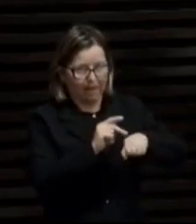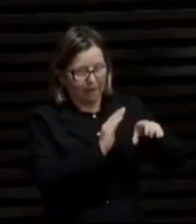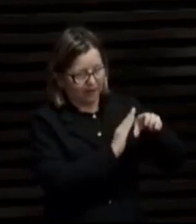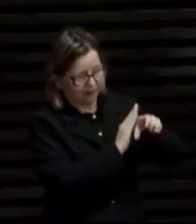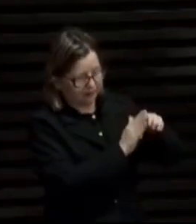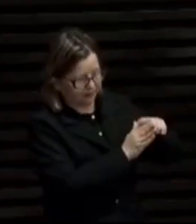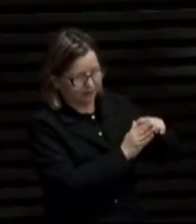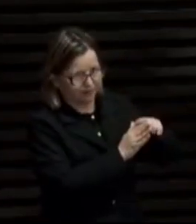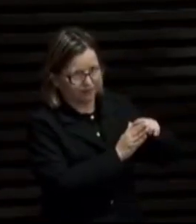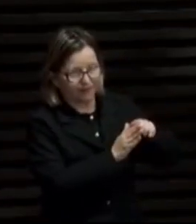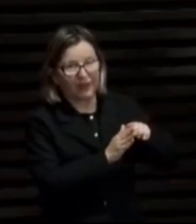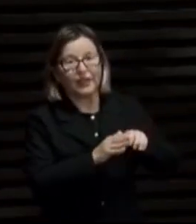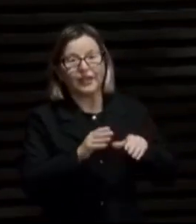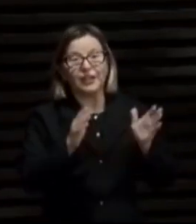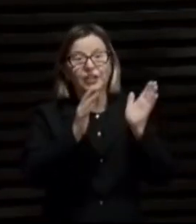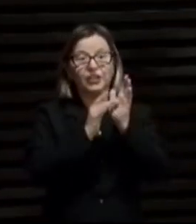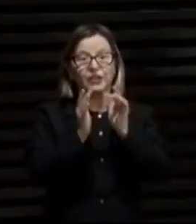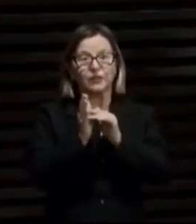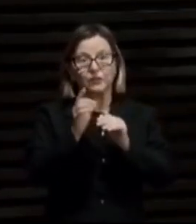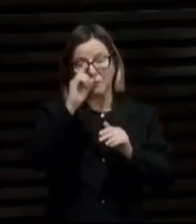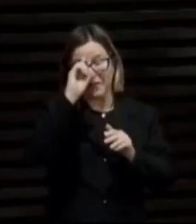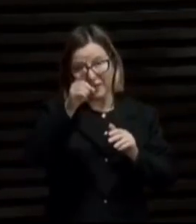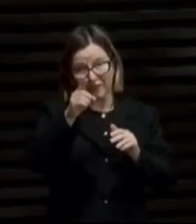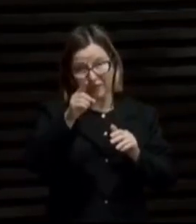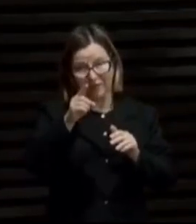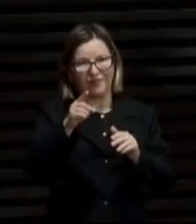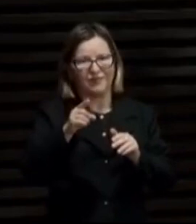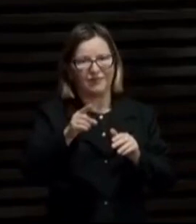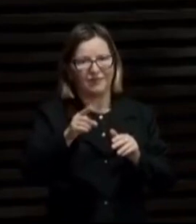Hildo, Maurício, vai lá e empurra aquela pedra.